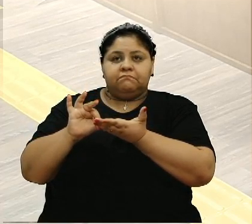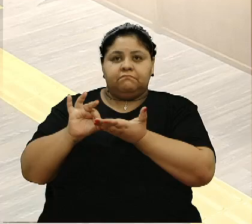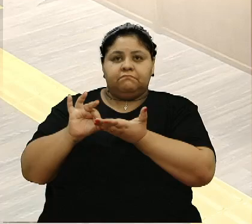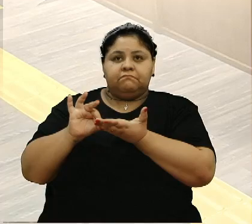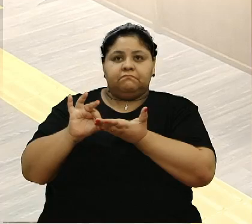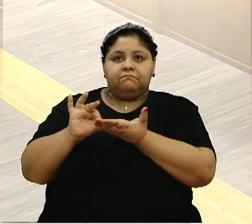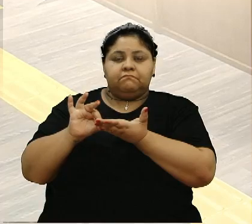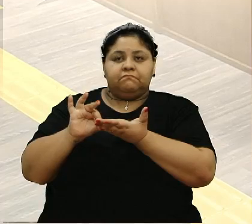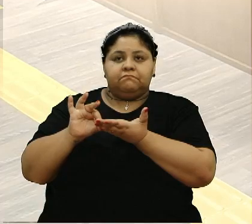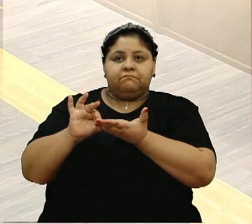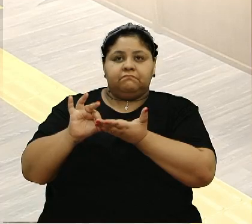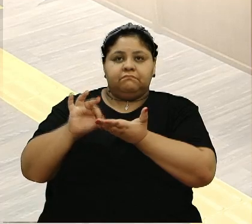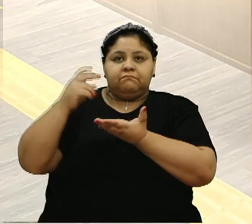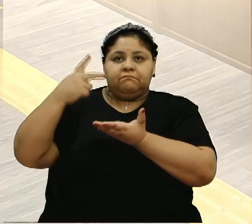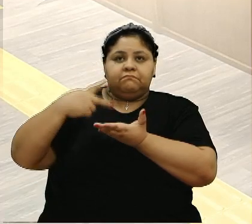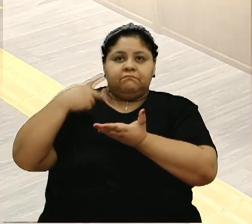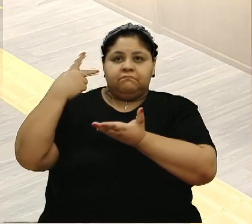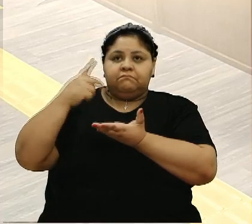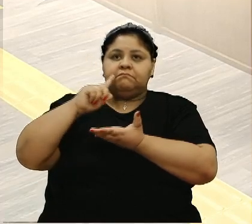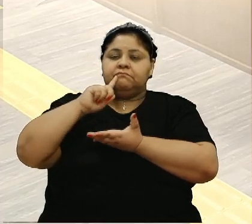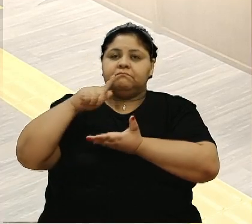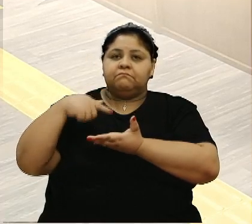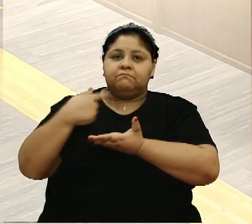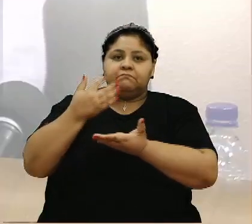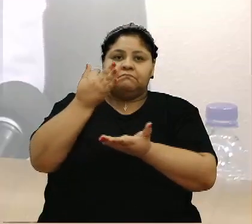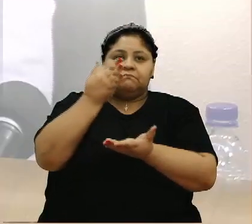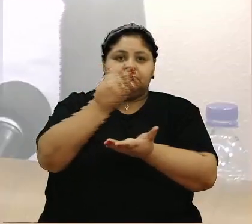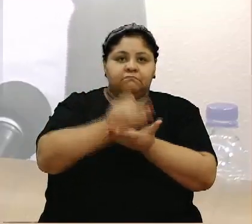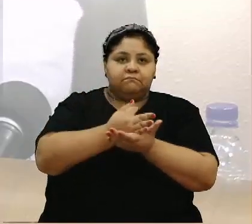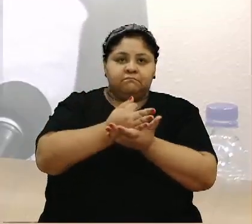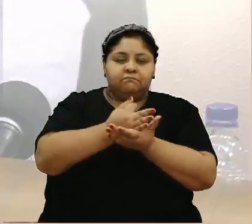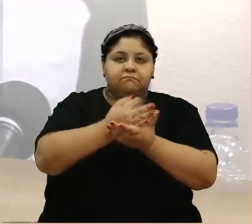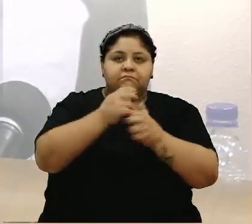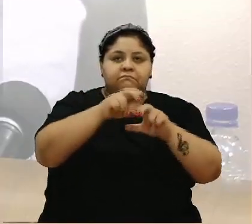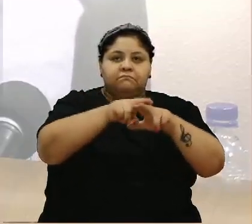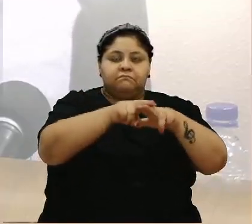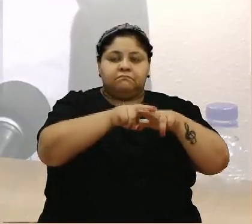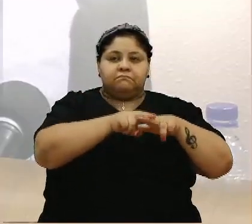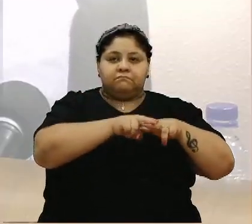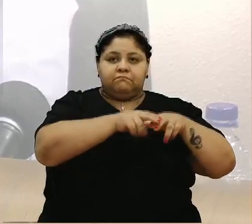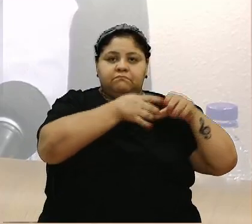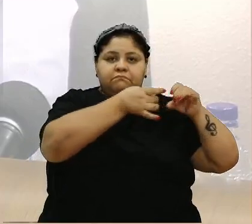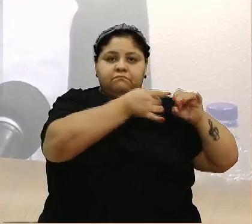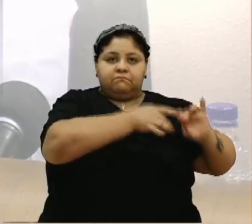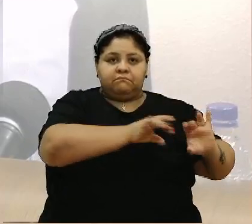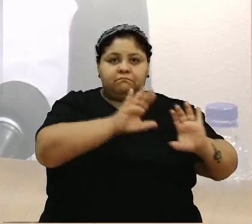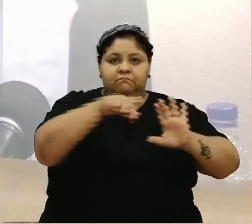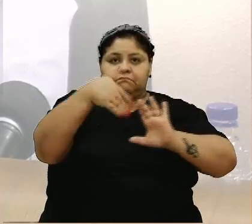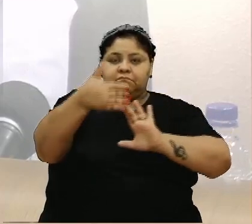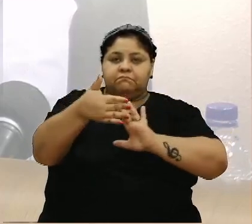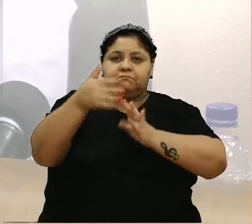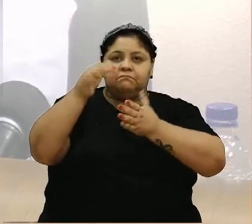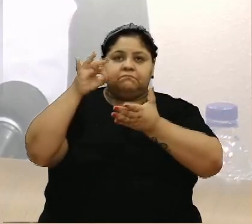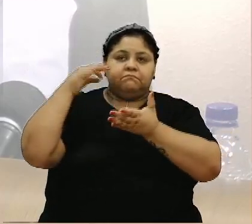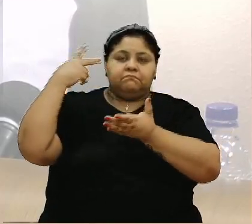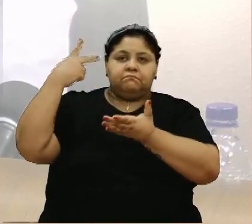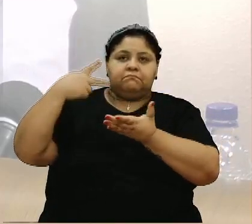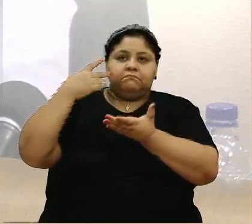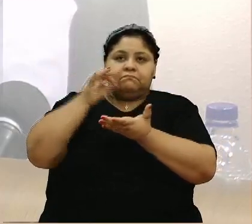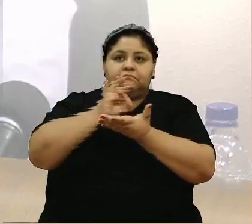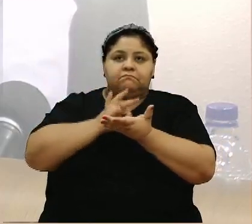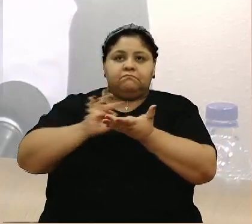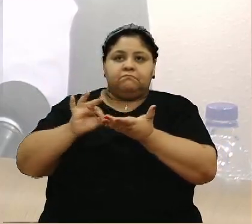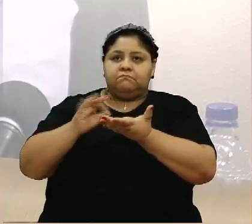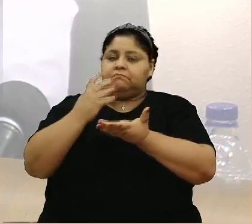Primeira vereadora inscrita, a vereadora Gladys Frisso, ausente, portanto prejudicada. Próximo vereador inscrito, vereador